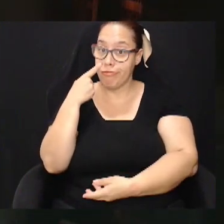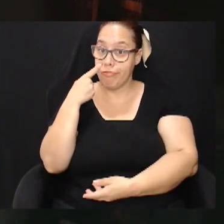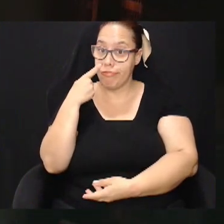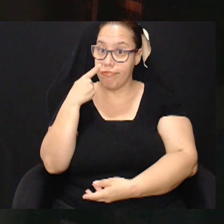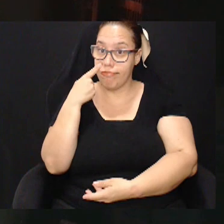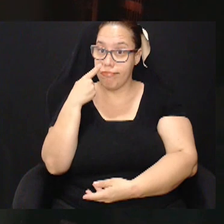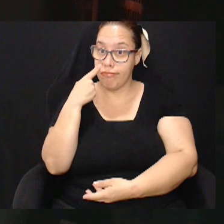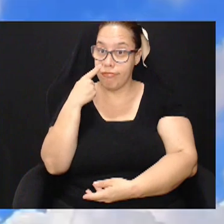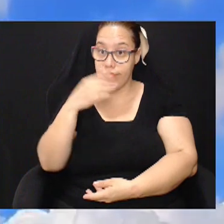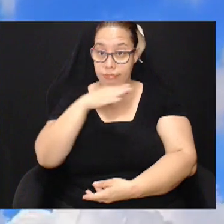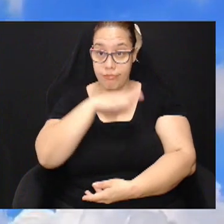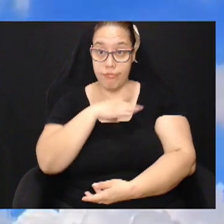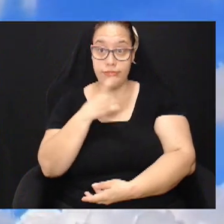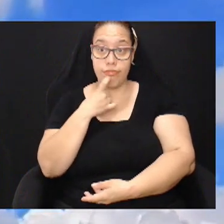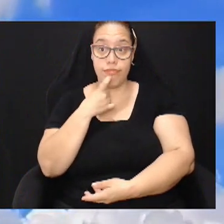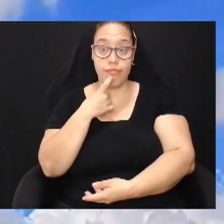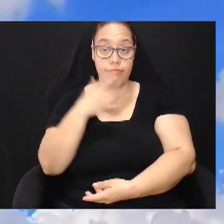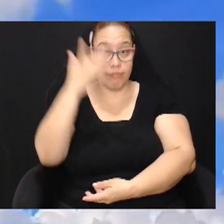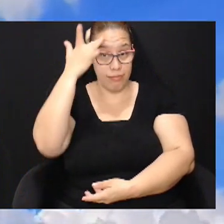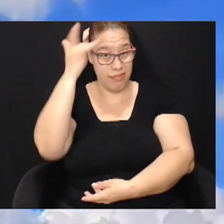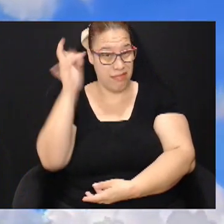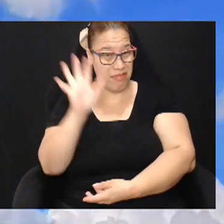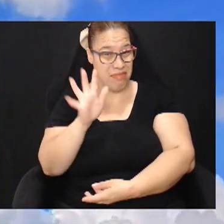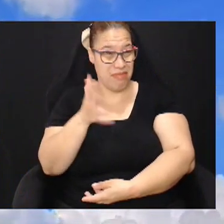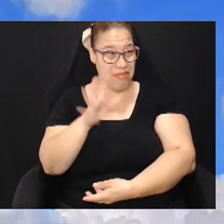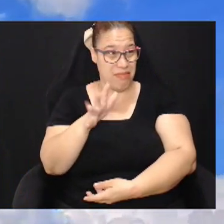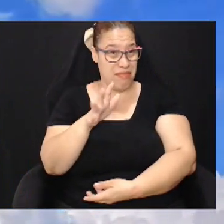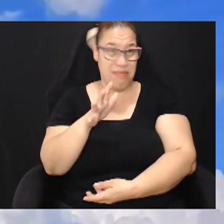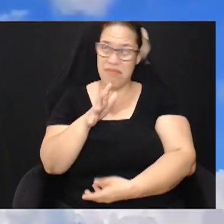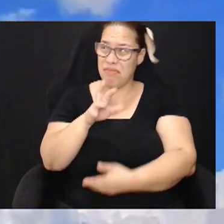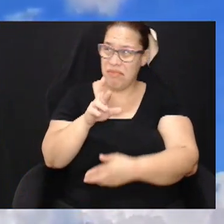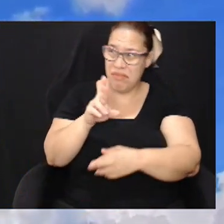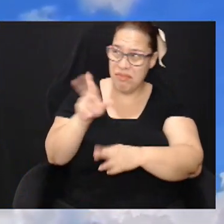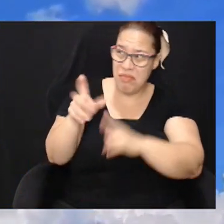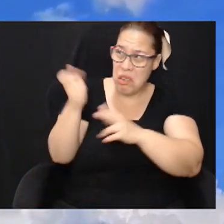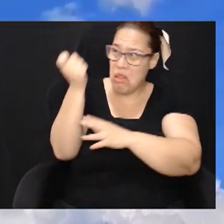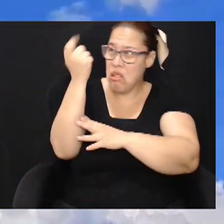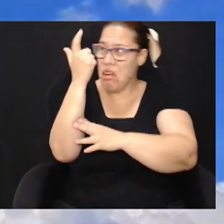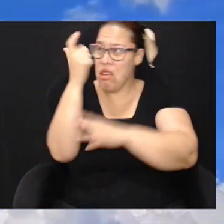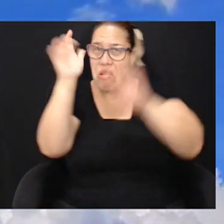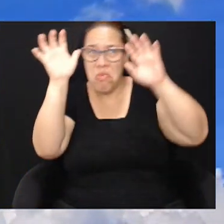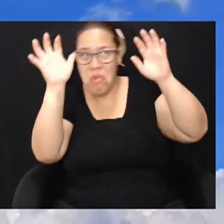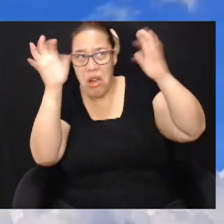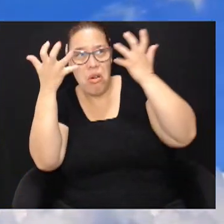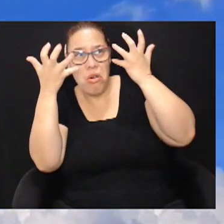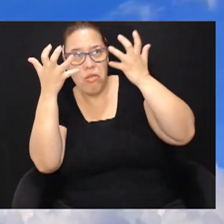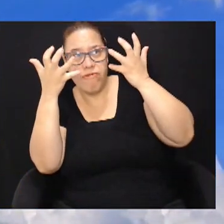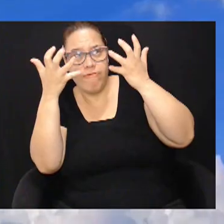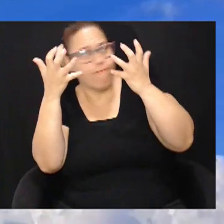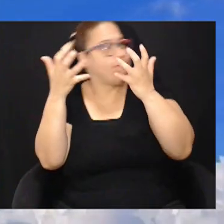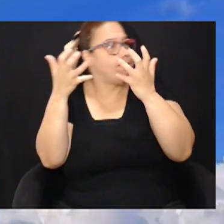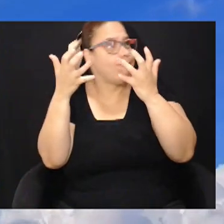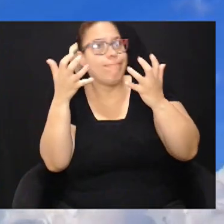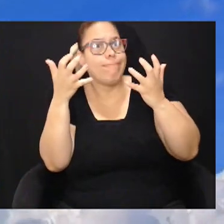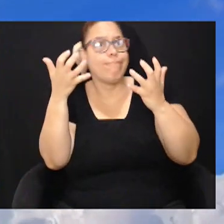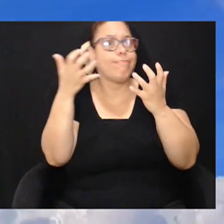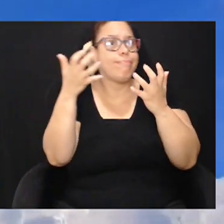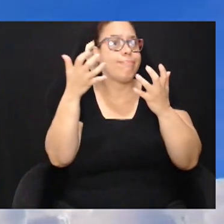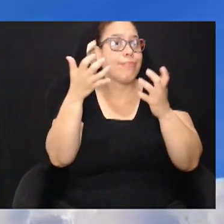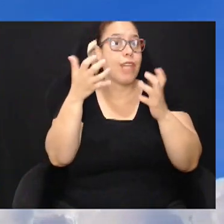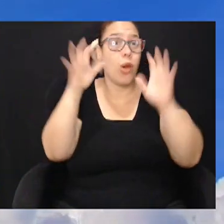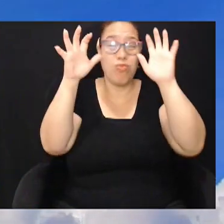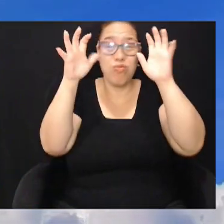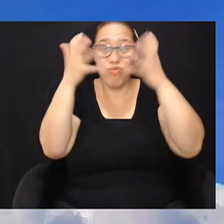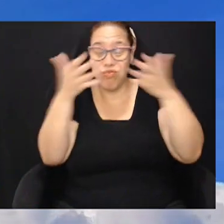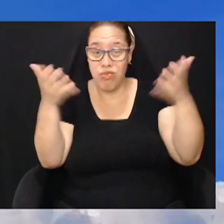Campinas, Amanheceu um tempo meio diferenciado, tem um sol, tem uma nuvem, então a gente segue assim, tempo nublado agora de